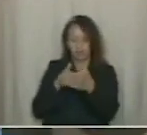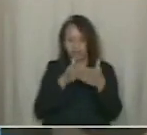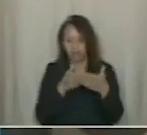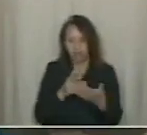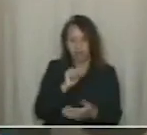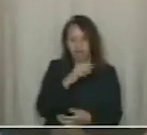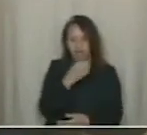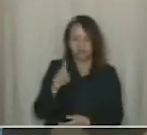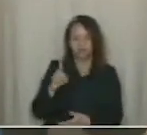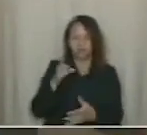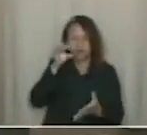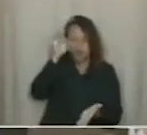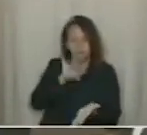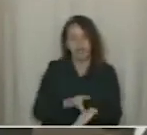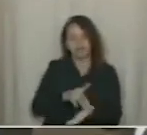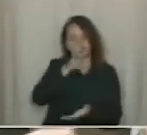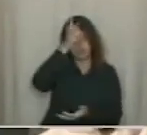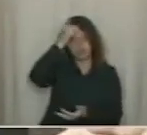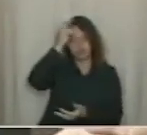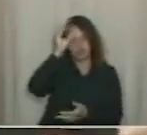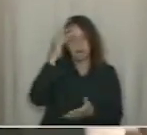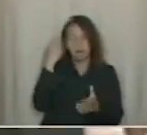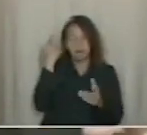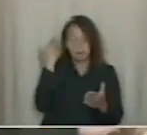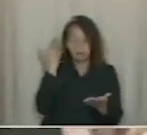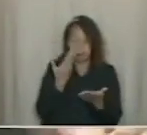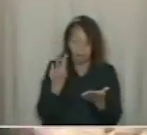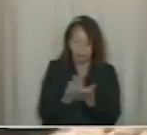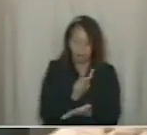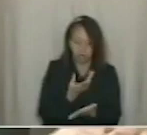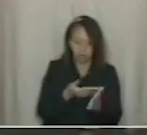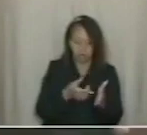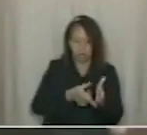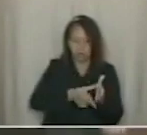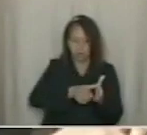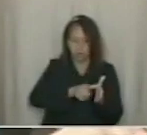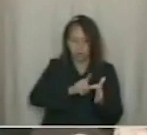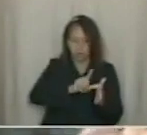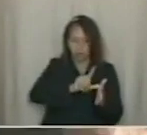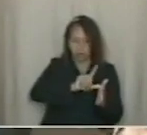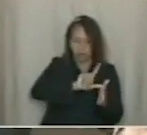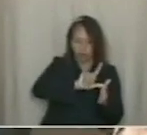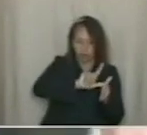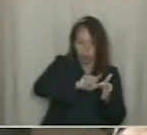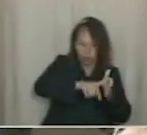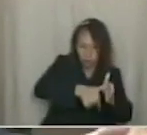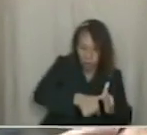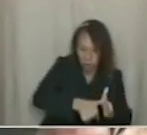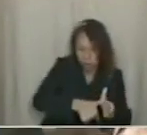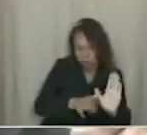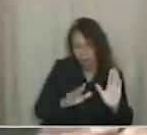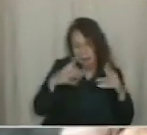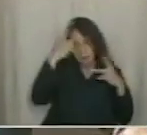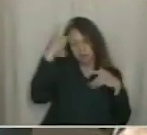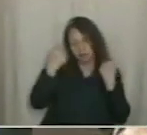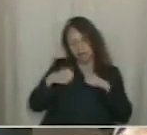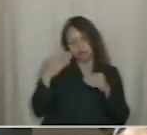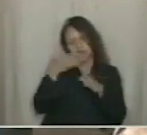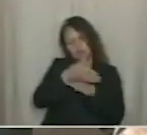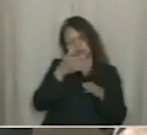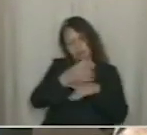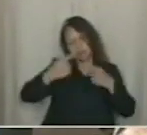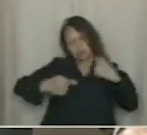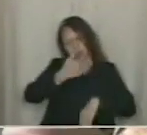ação correta da Prefeitura pode significar um atraso na possibilidade de pessoas que precisam terem acesso a